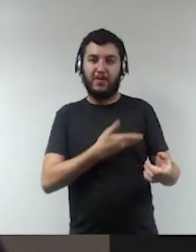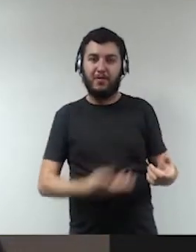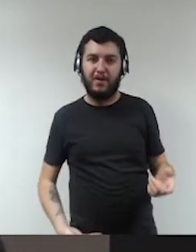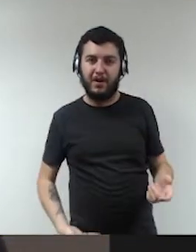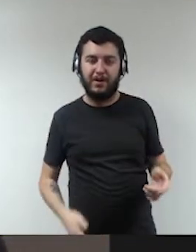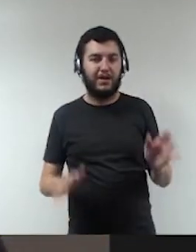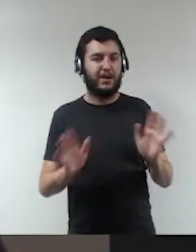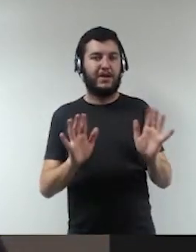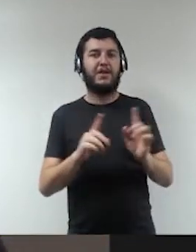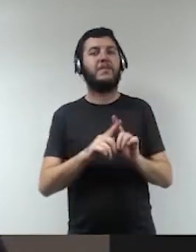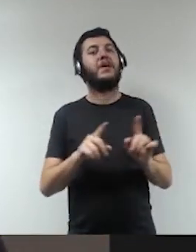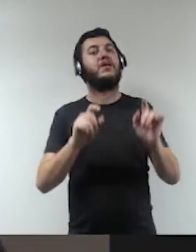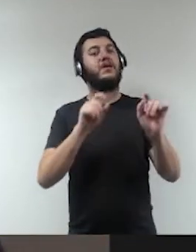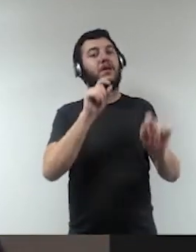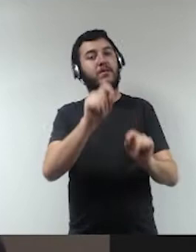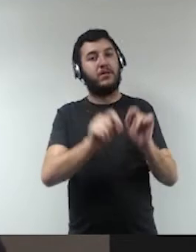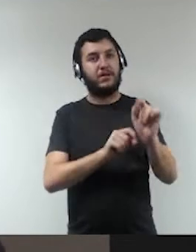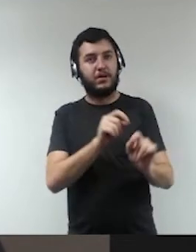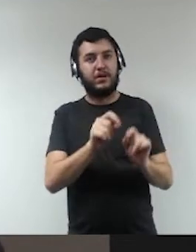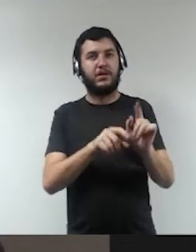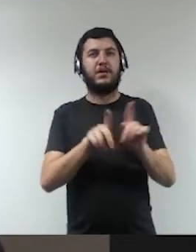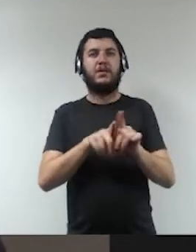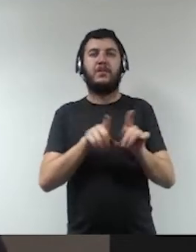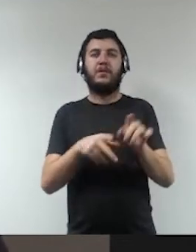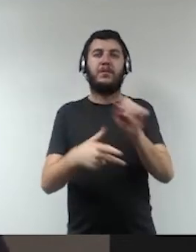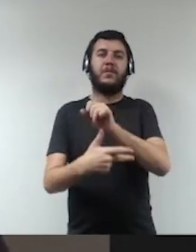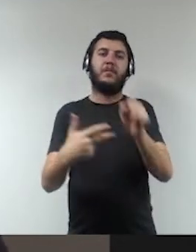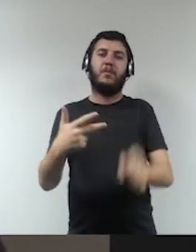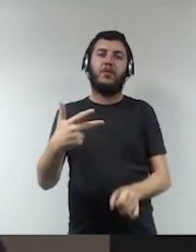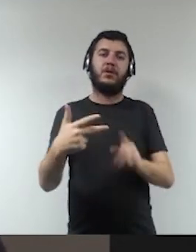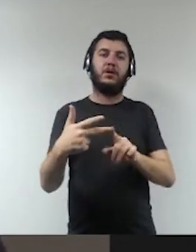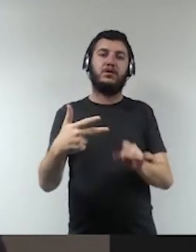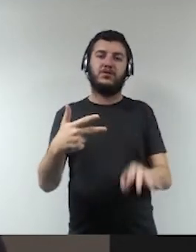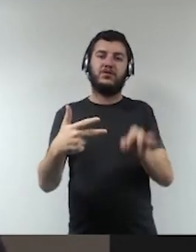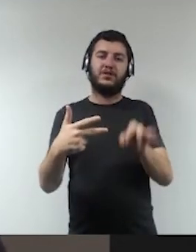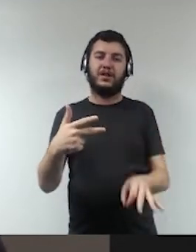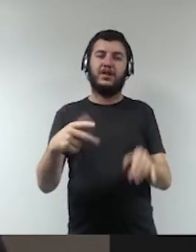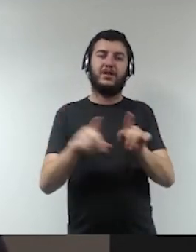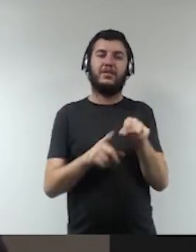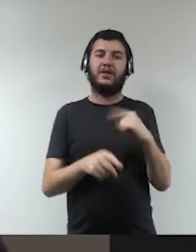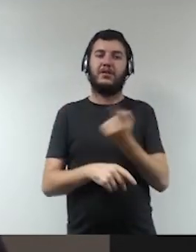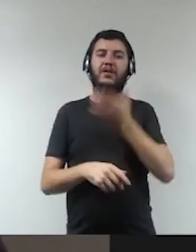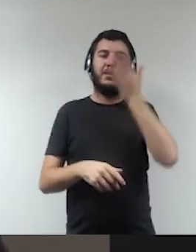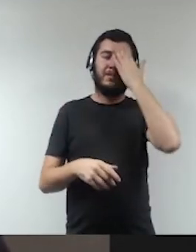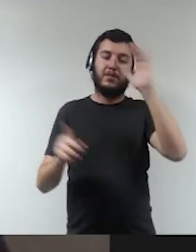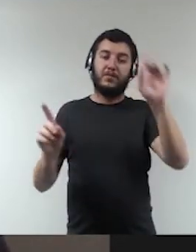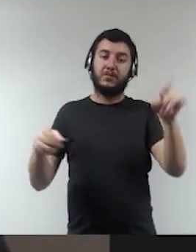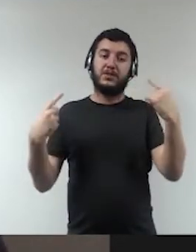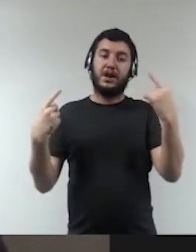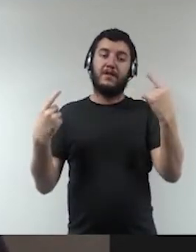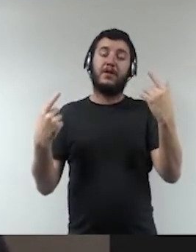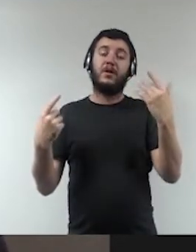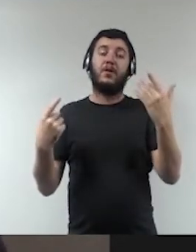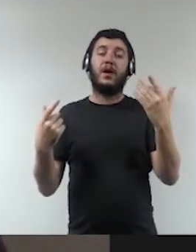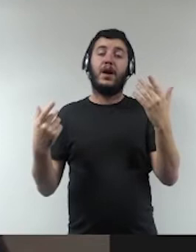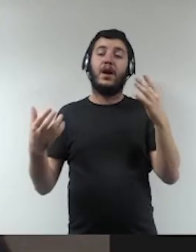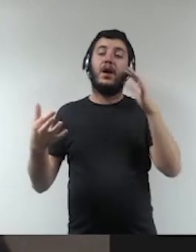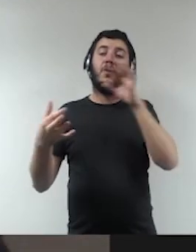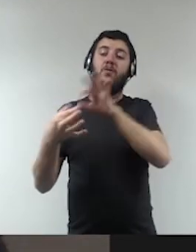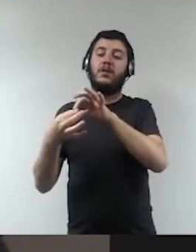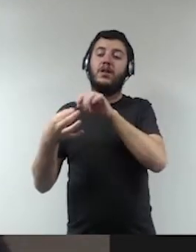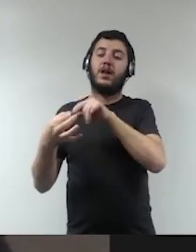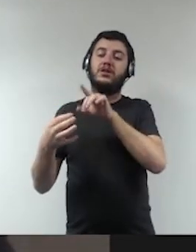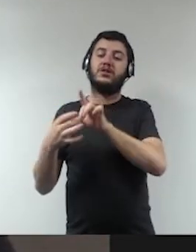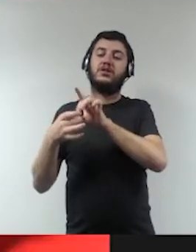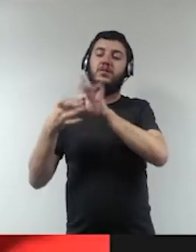mas também, sobretudo, pelo Poder Judiciário, cujo maior desafio hoje implica conciliar a disponibilidade